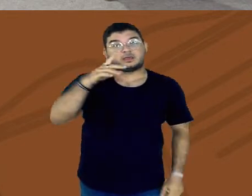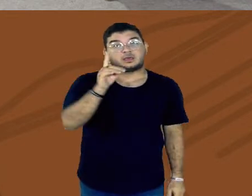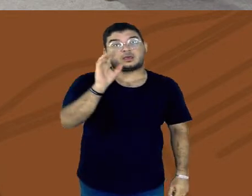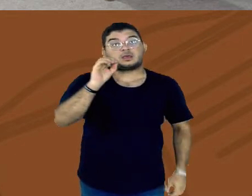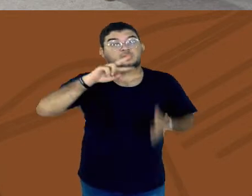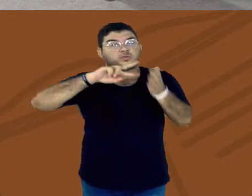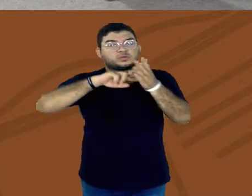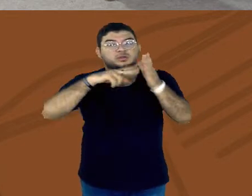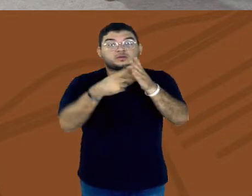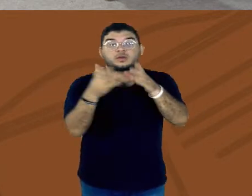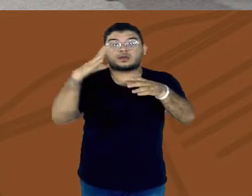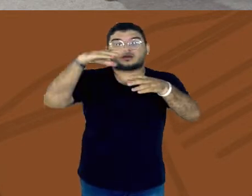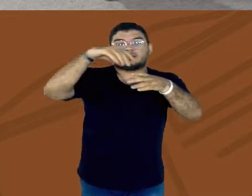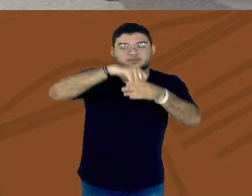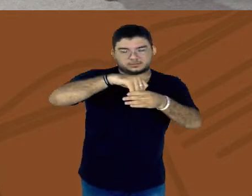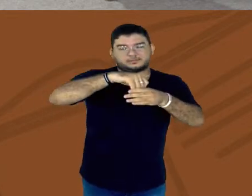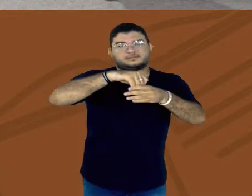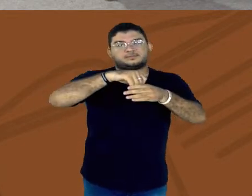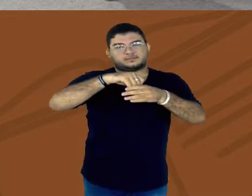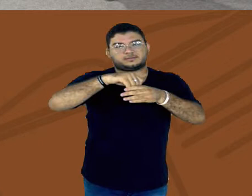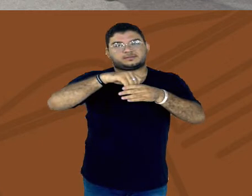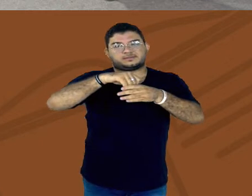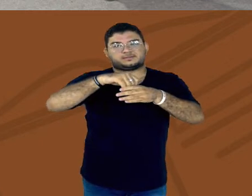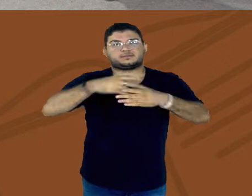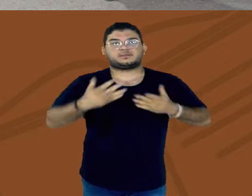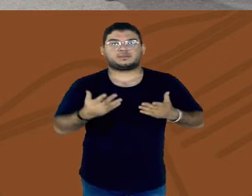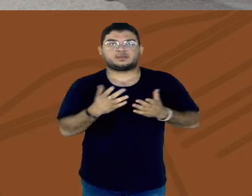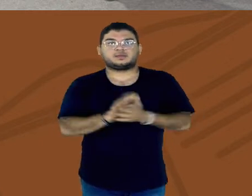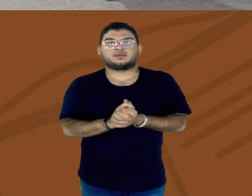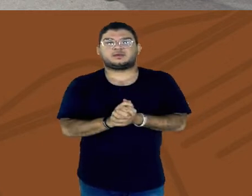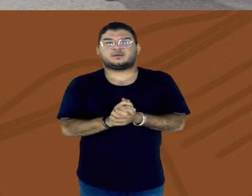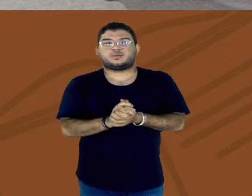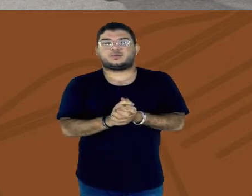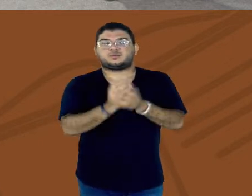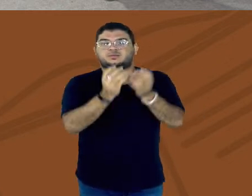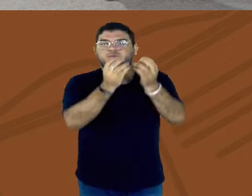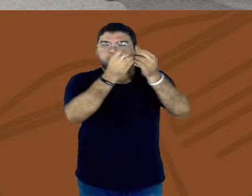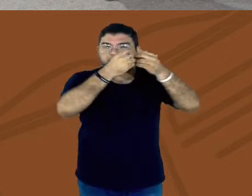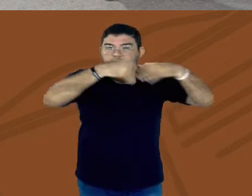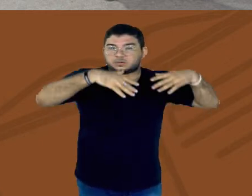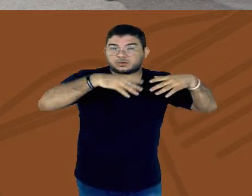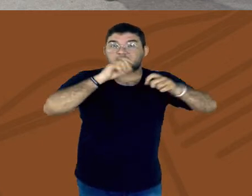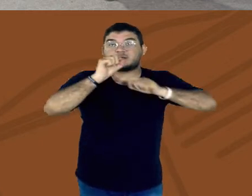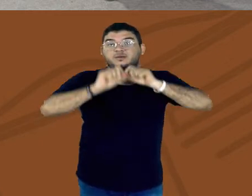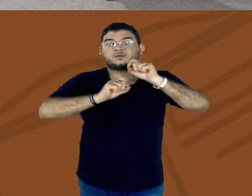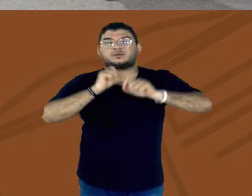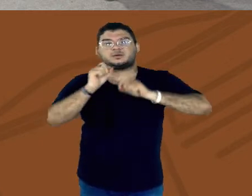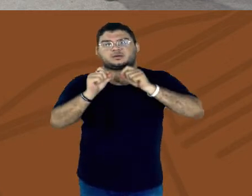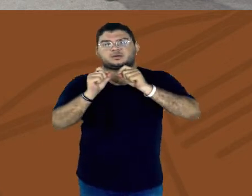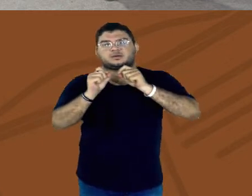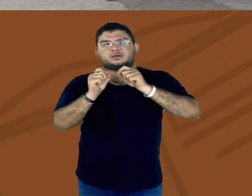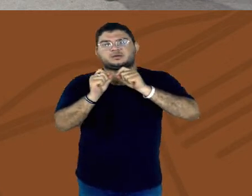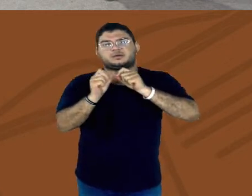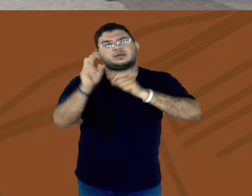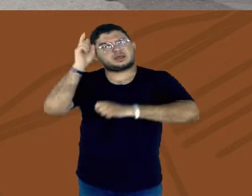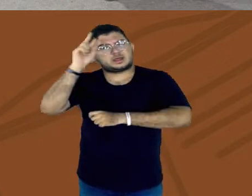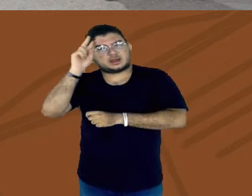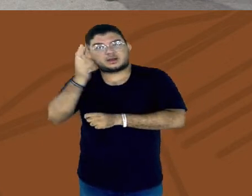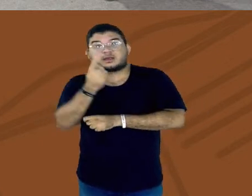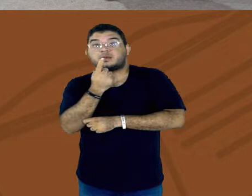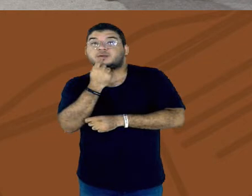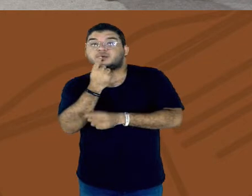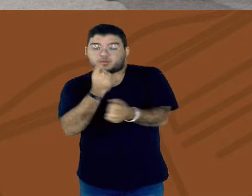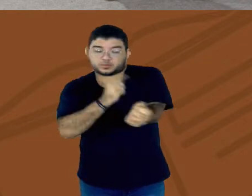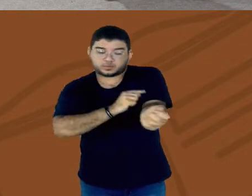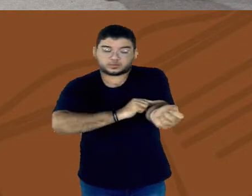esse prefixo. Endo, dentro. Então, as glândulas endócrinas são as glândulas relacionadas à secreção de hormônios. Elas